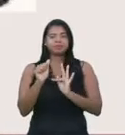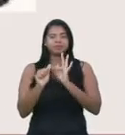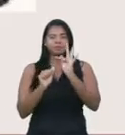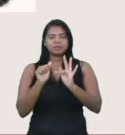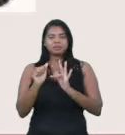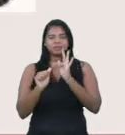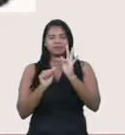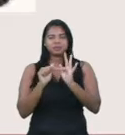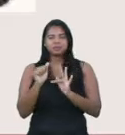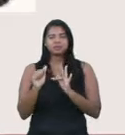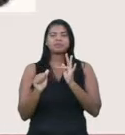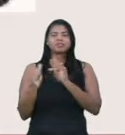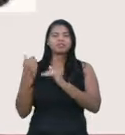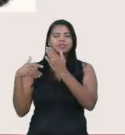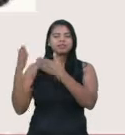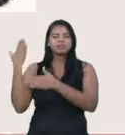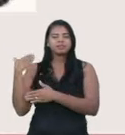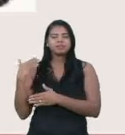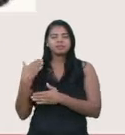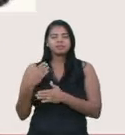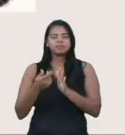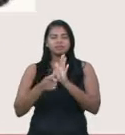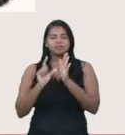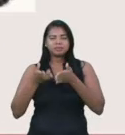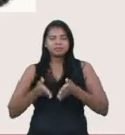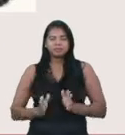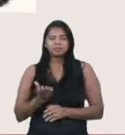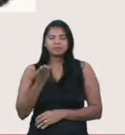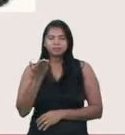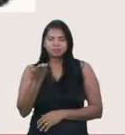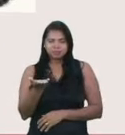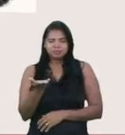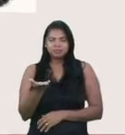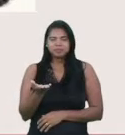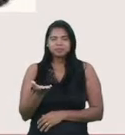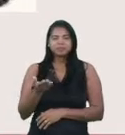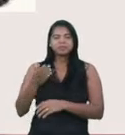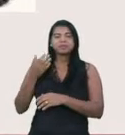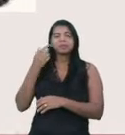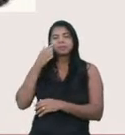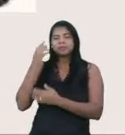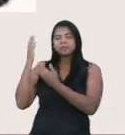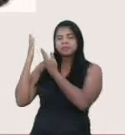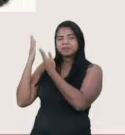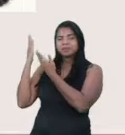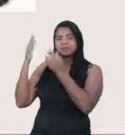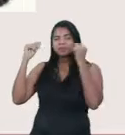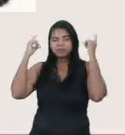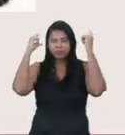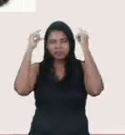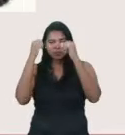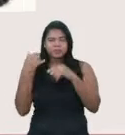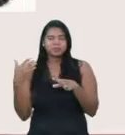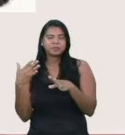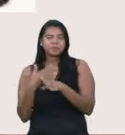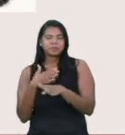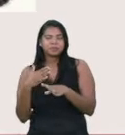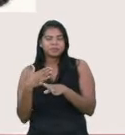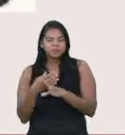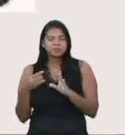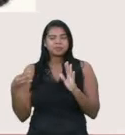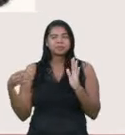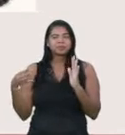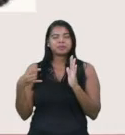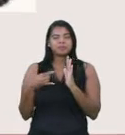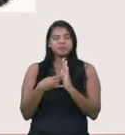do que você imagina. Acredita-se que essas observações foram realizadas pelos gregos em uma cidade denominada Magnésia.